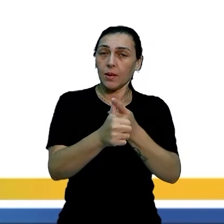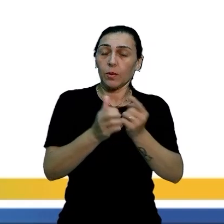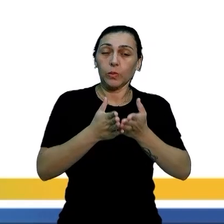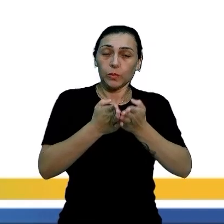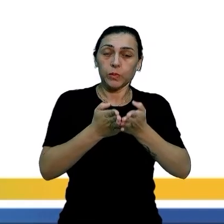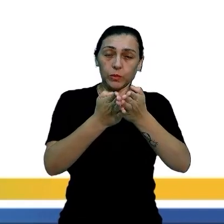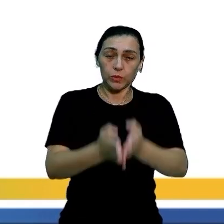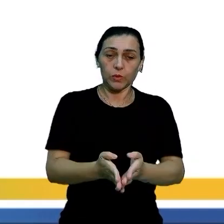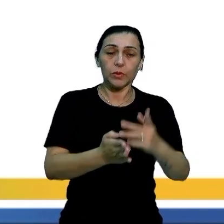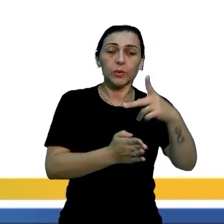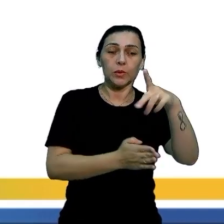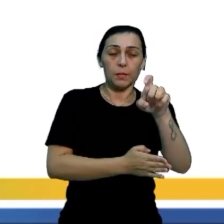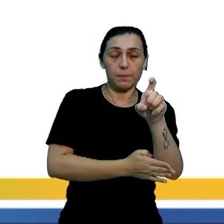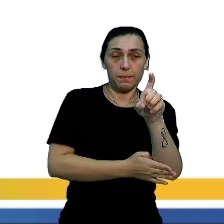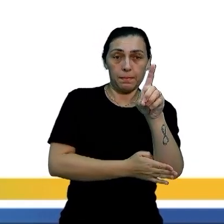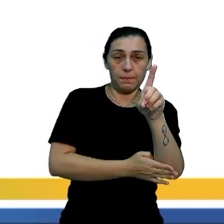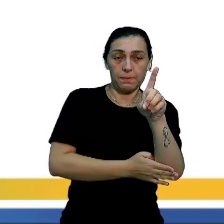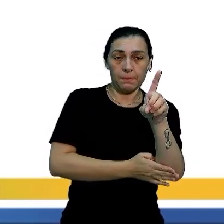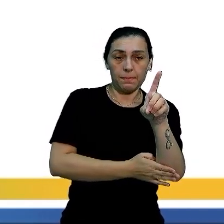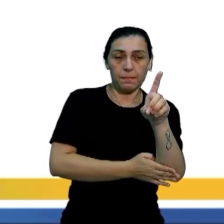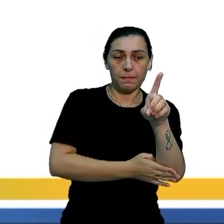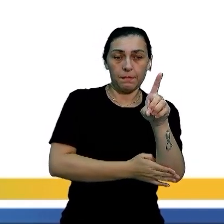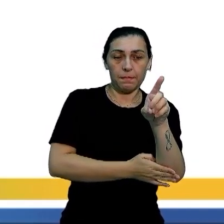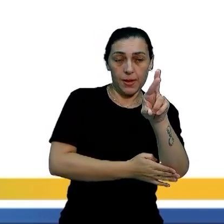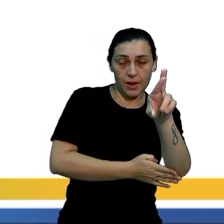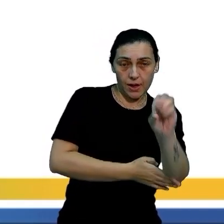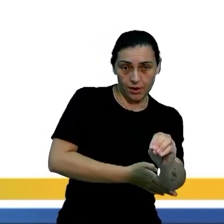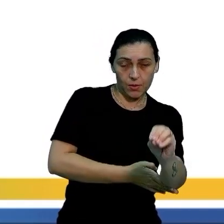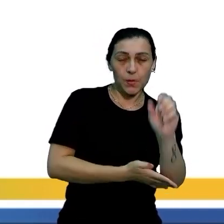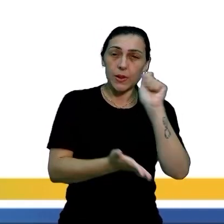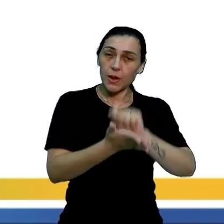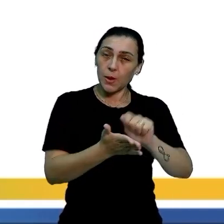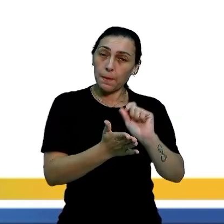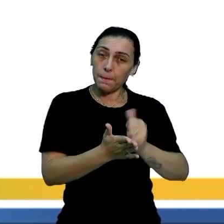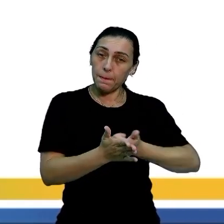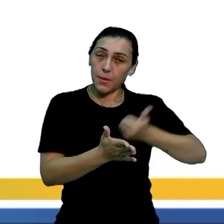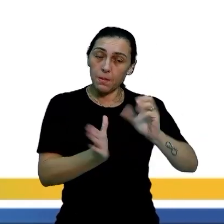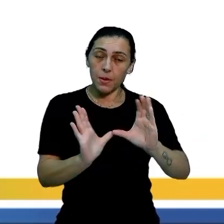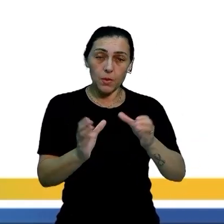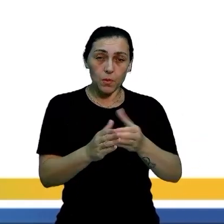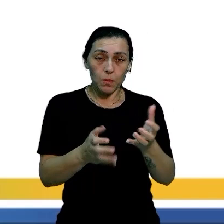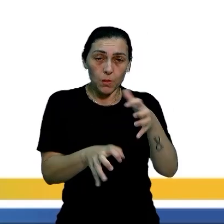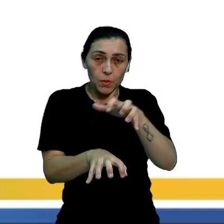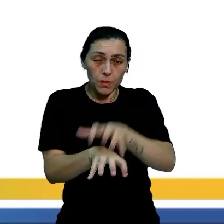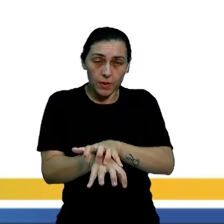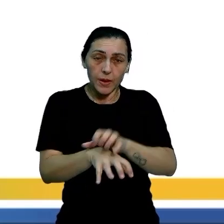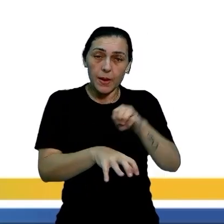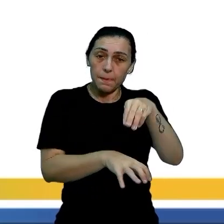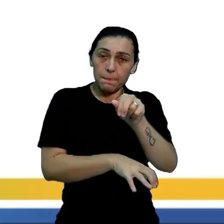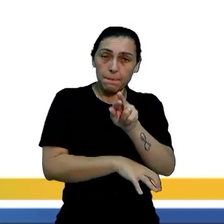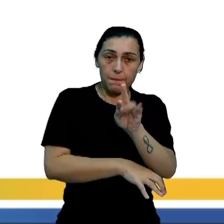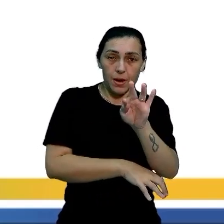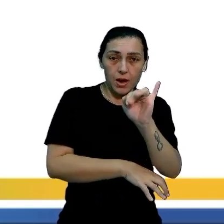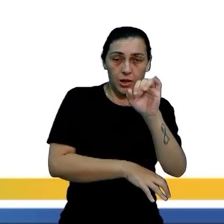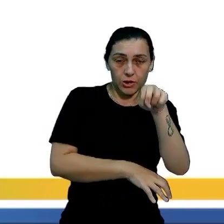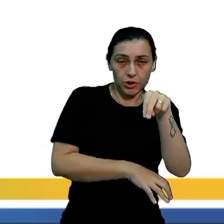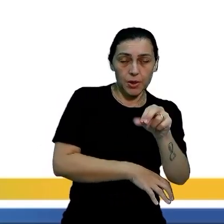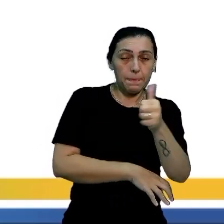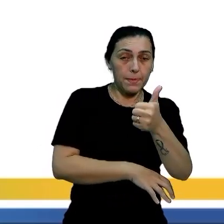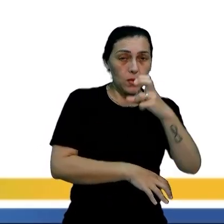Navegação, de Pero Lopes e Souza, escrivão do primeiro grupo colonizador, e de Martim Afonso de Souza,